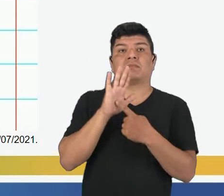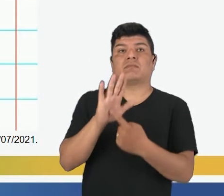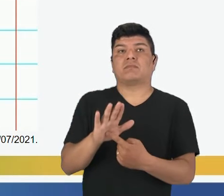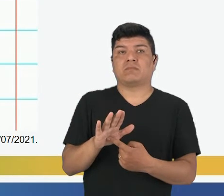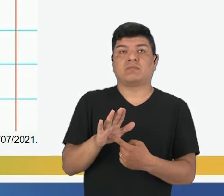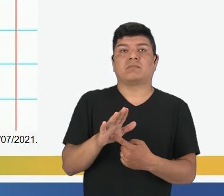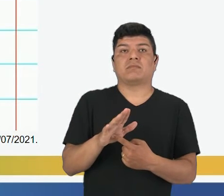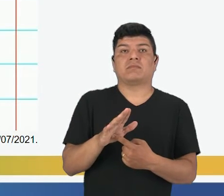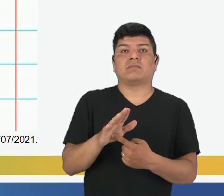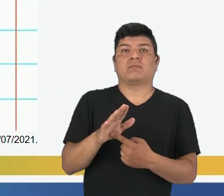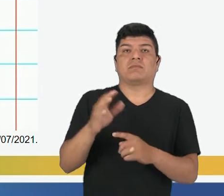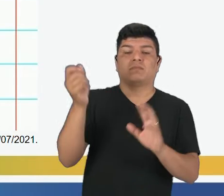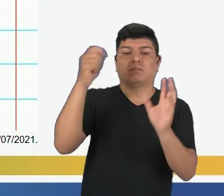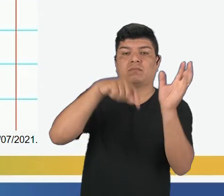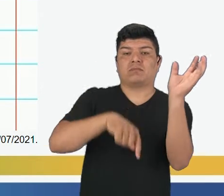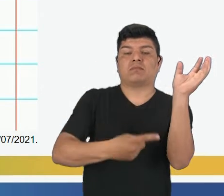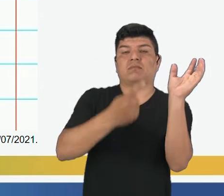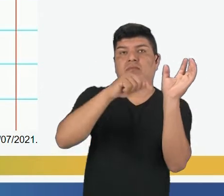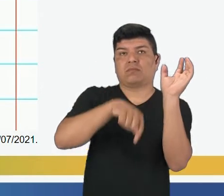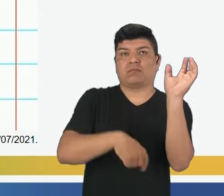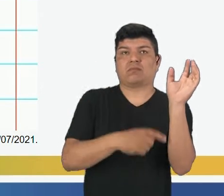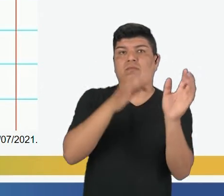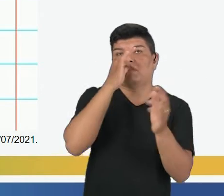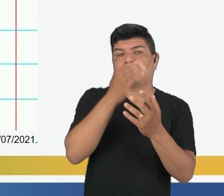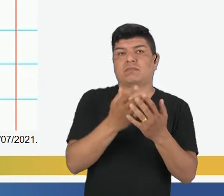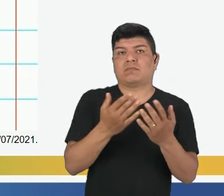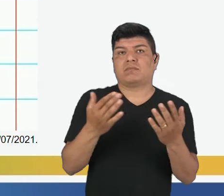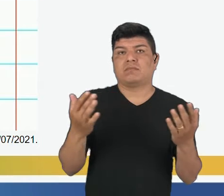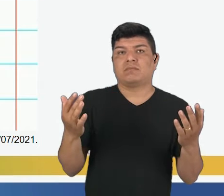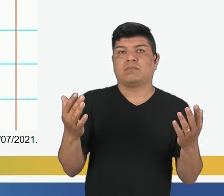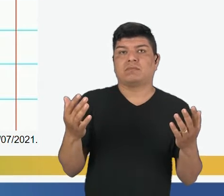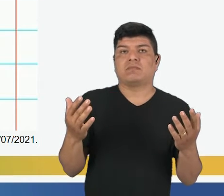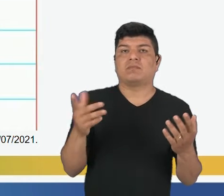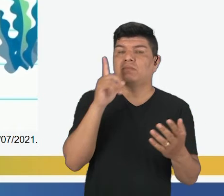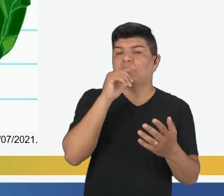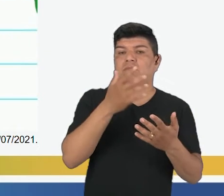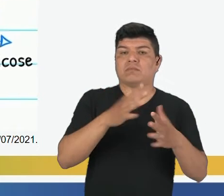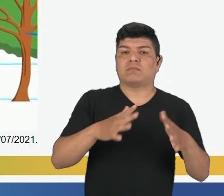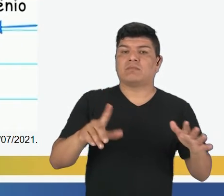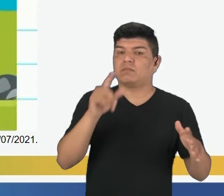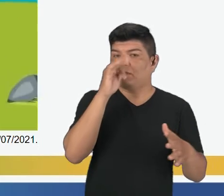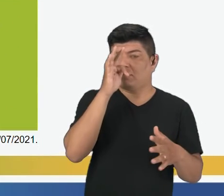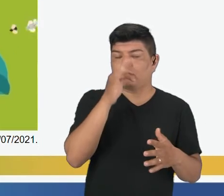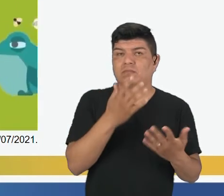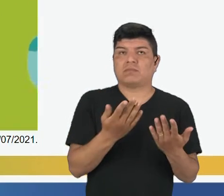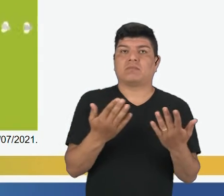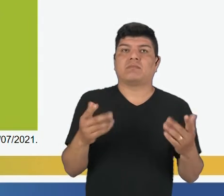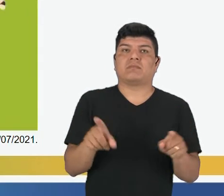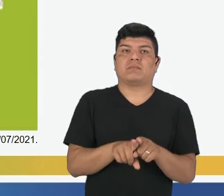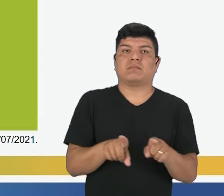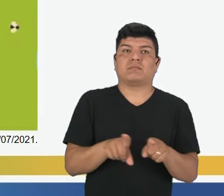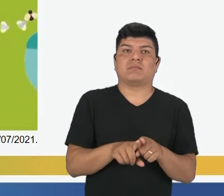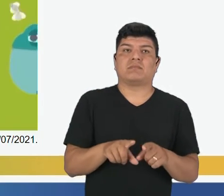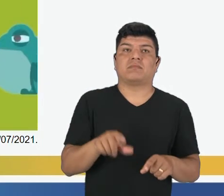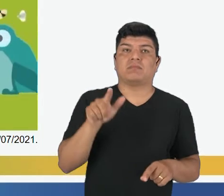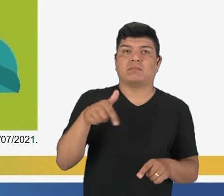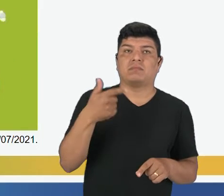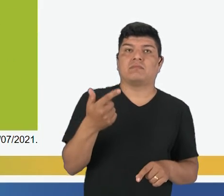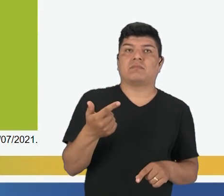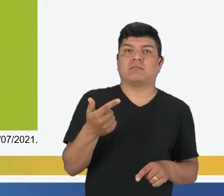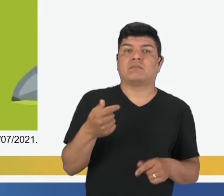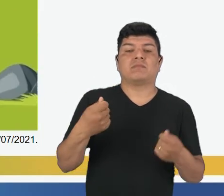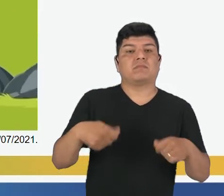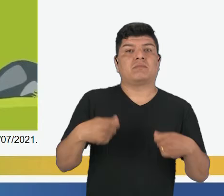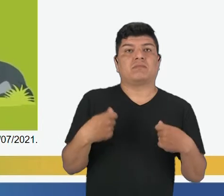por organismos fotossintetizantes, como as plantas e as algas. Já os consumidores são organismos